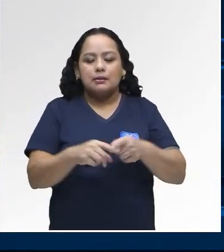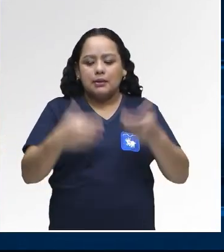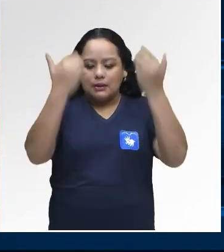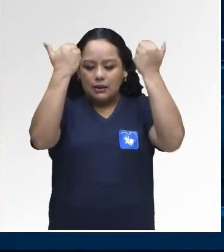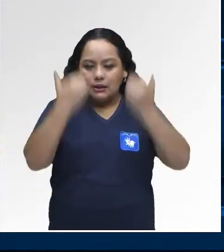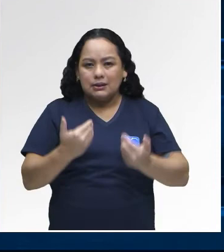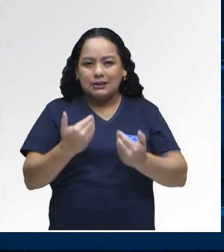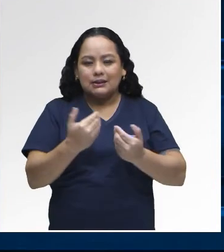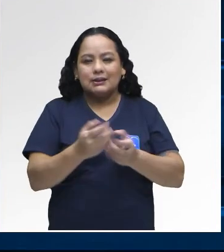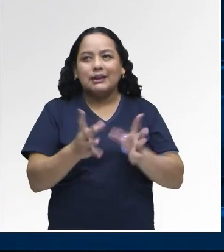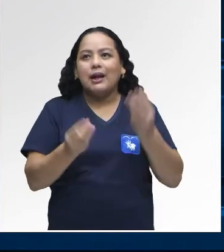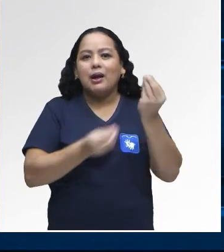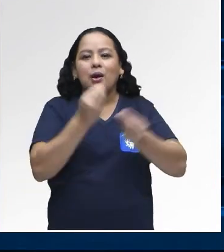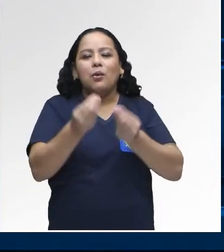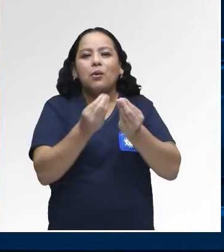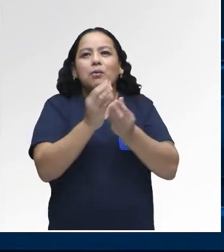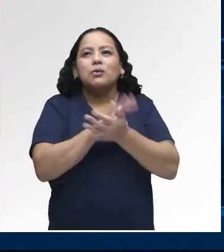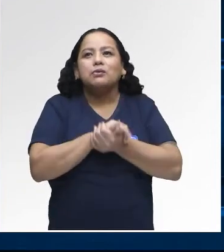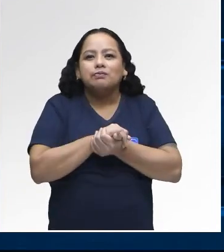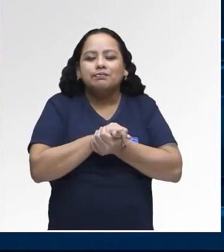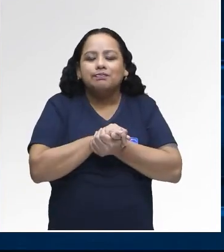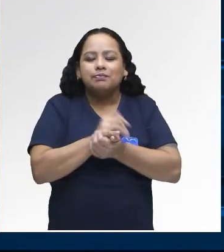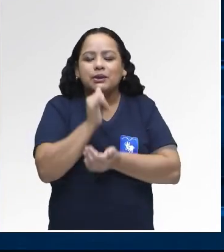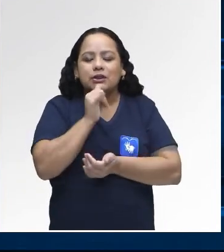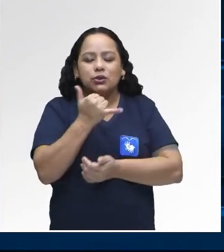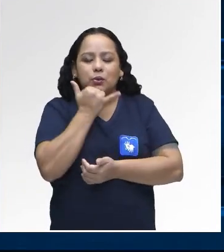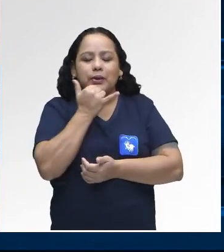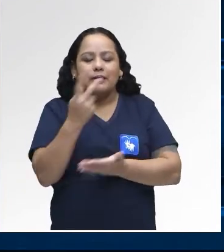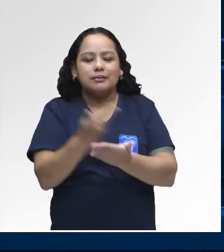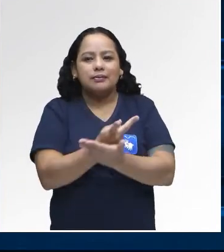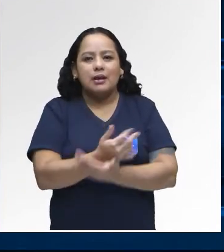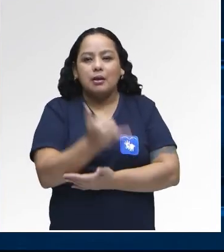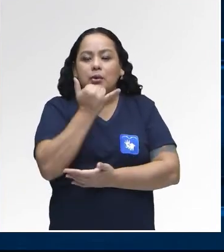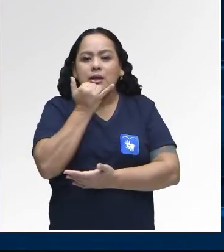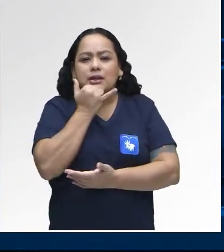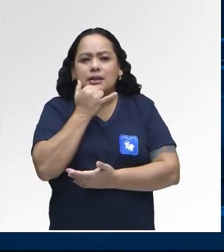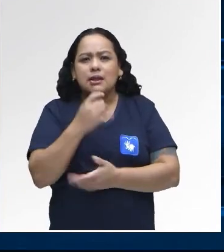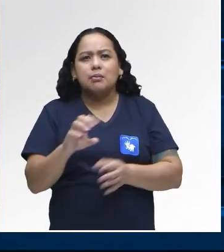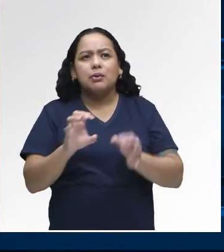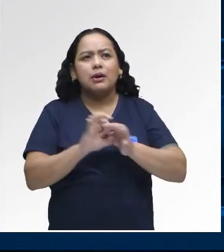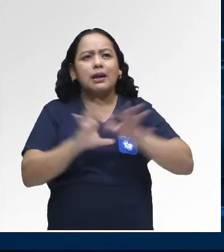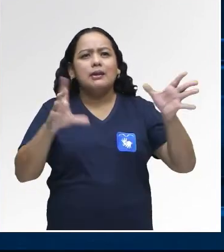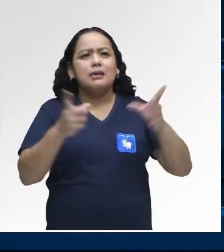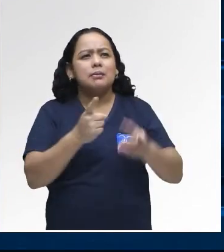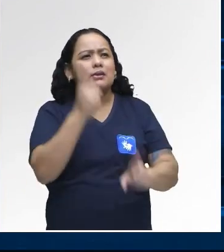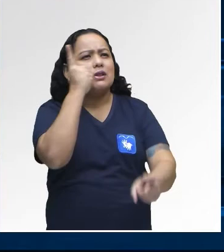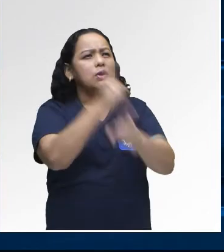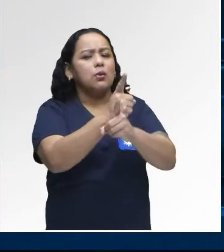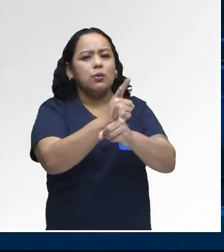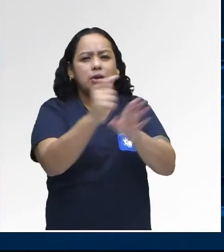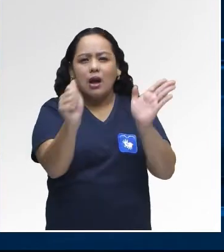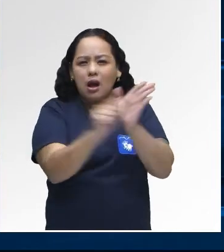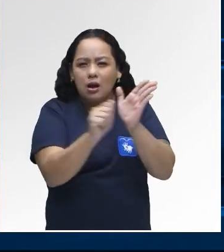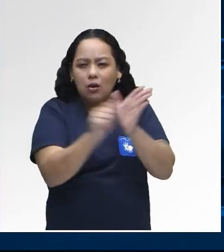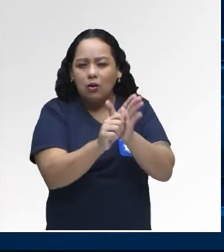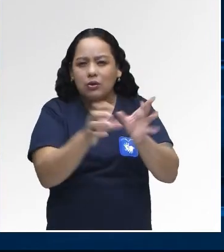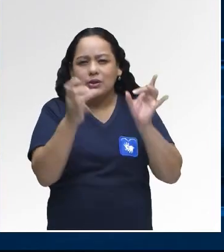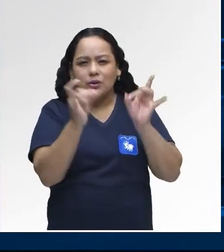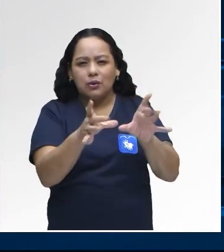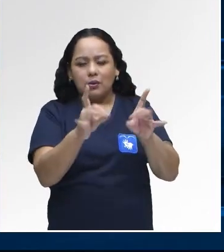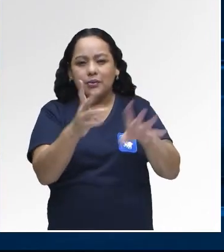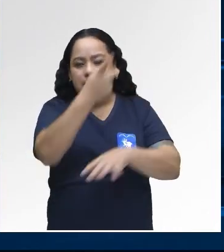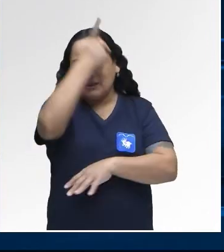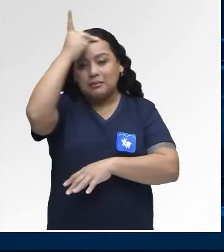de drogas, né? Se eu moro, por exemplo, num lugar onde eu vejo o comércio de drogas, onde eu vejo as